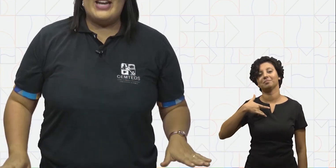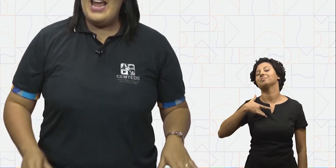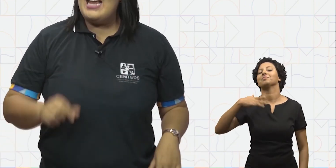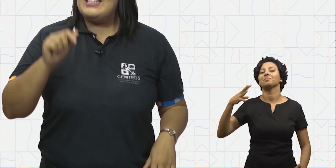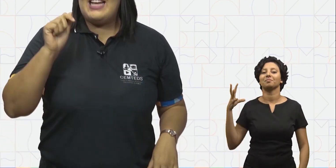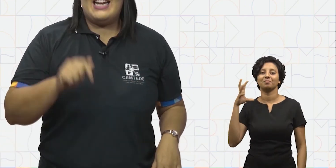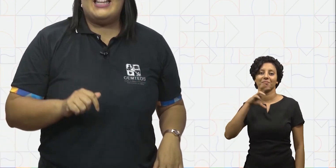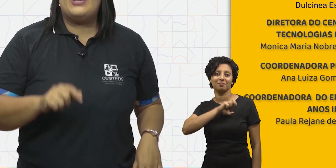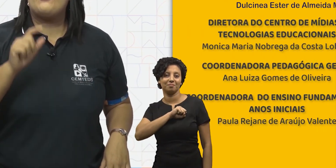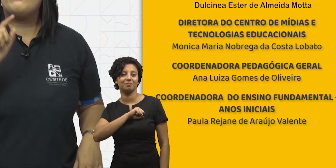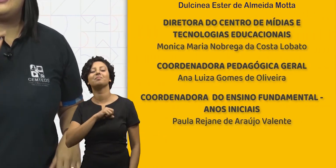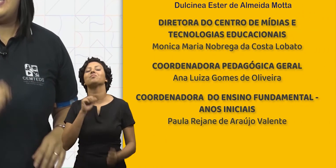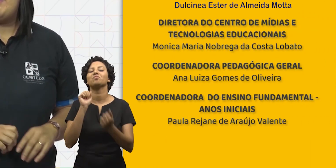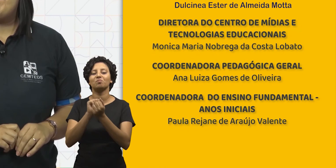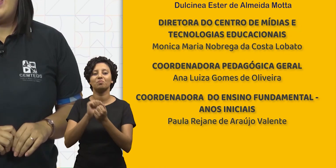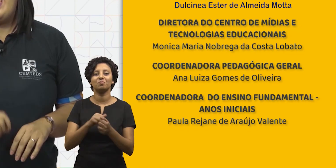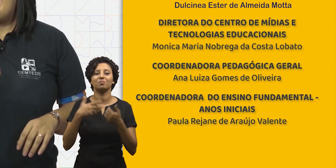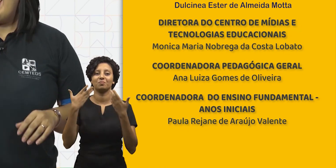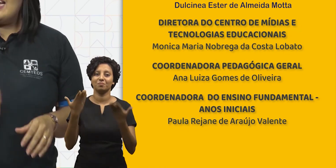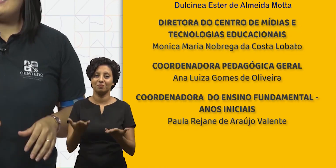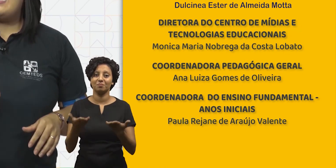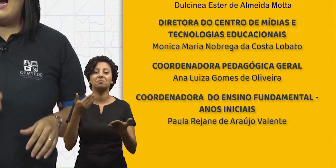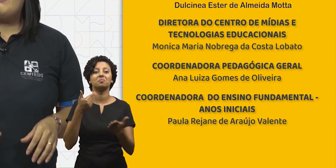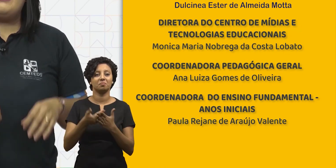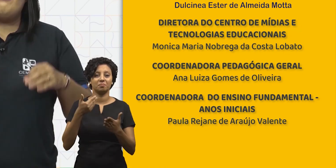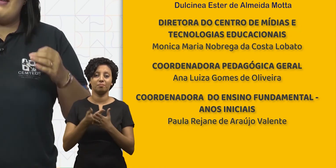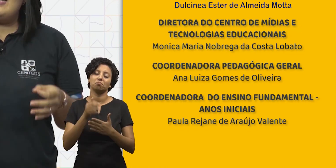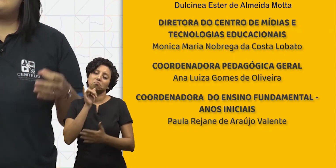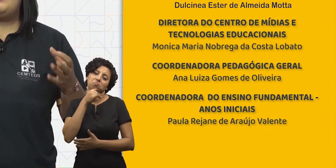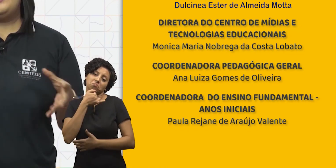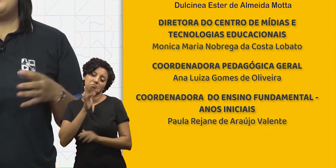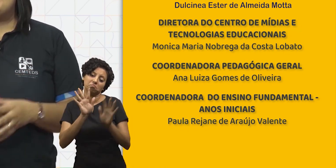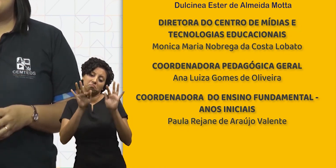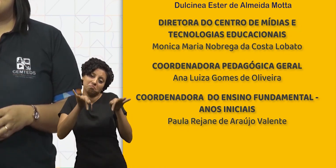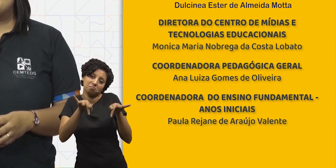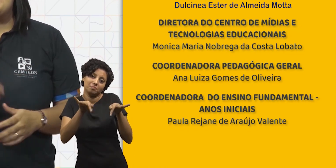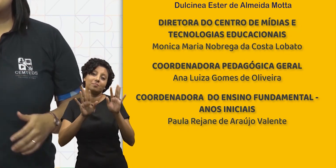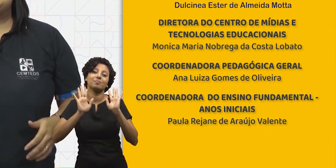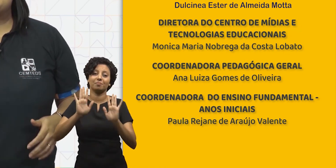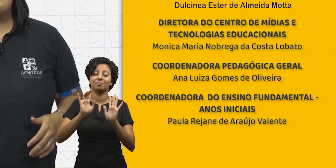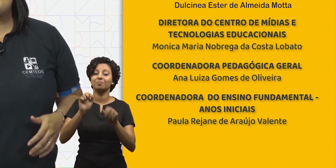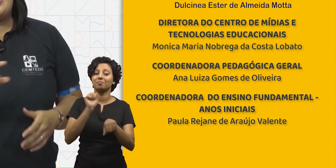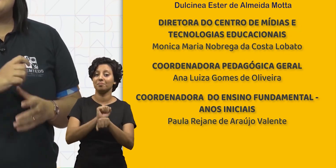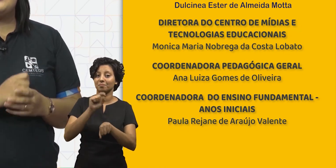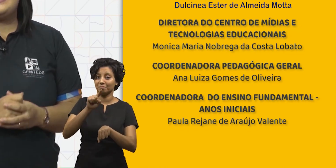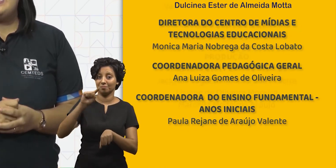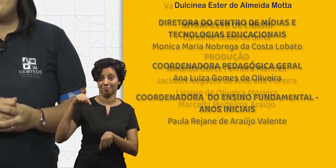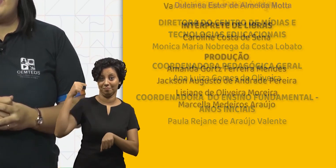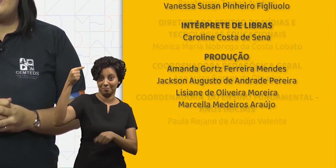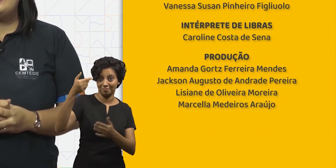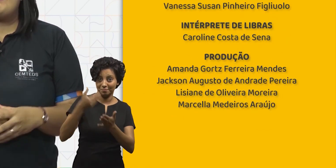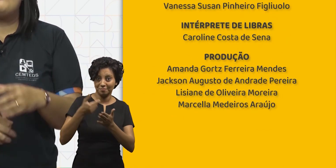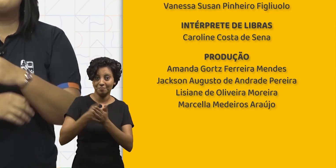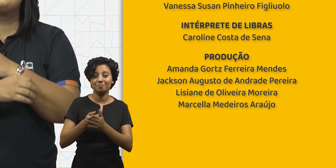adorei estar aqui com você! Esta aula, infelizmente, acabou, Mas eu aguardo